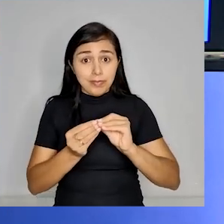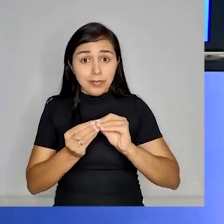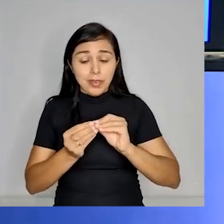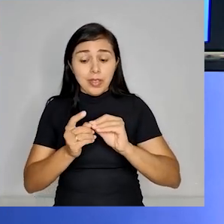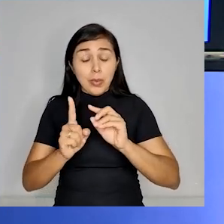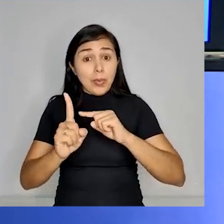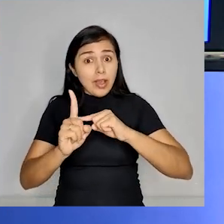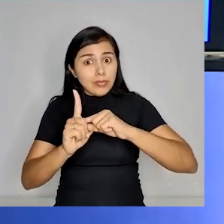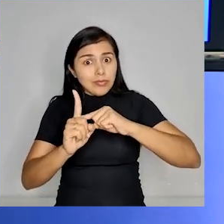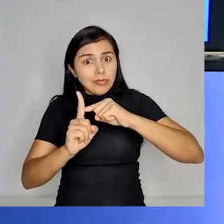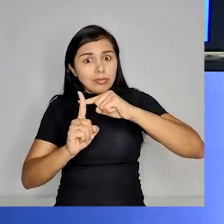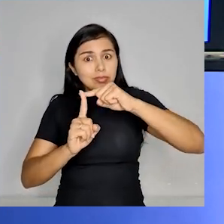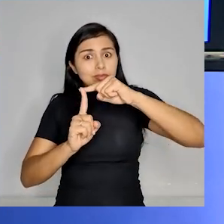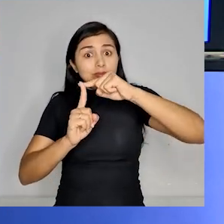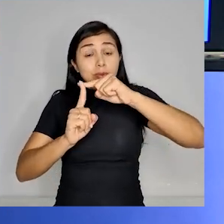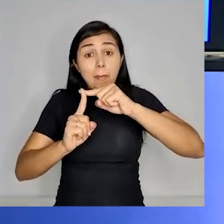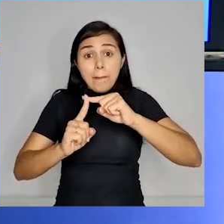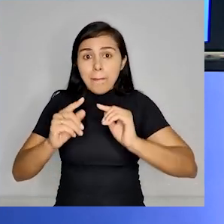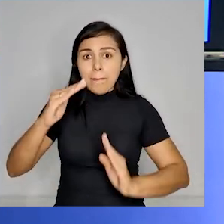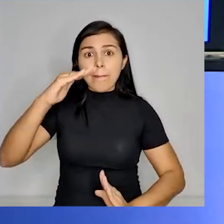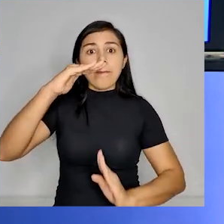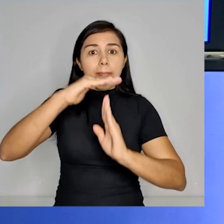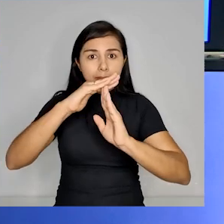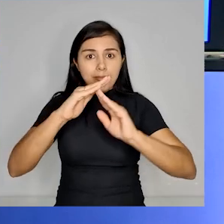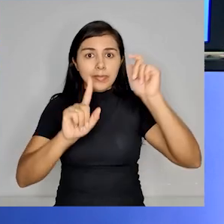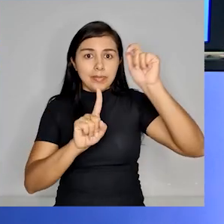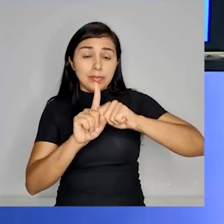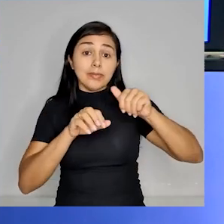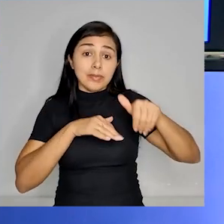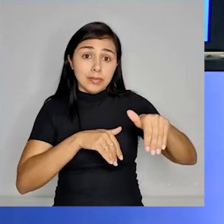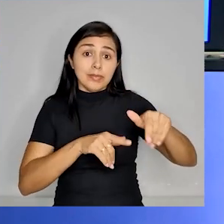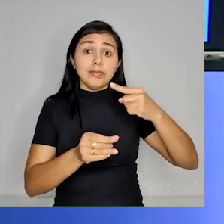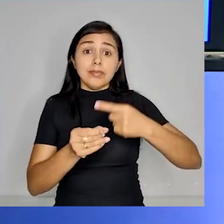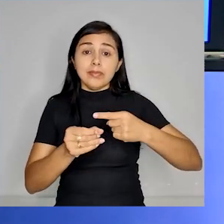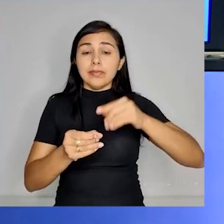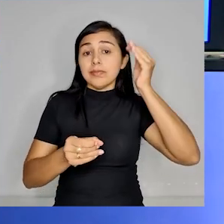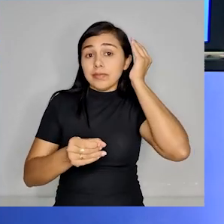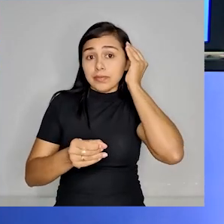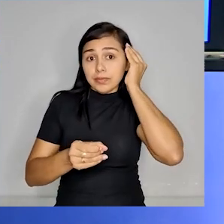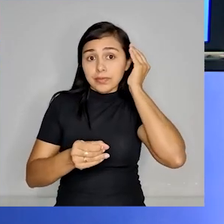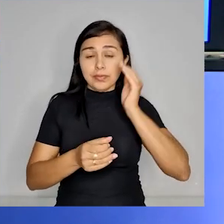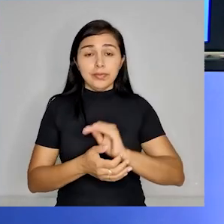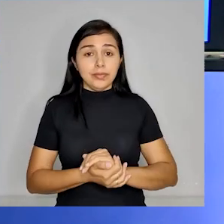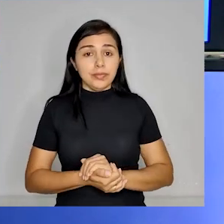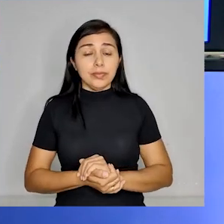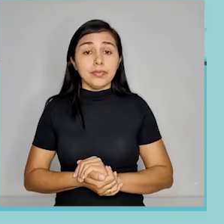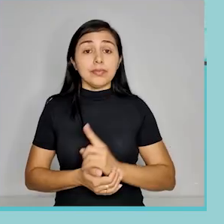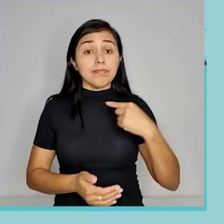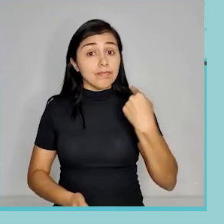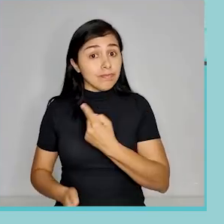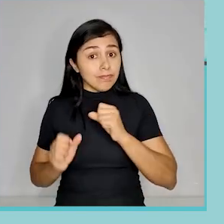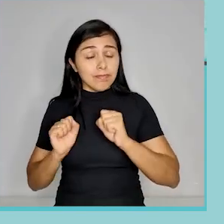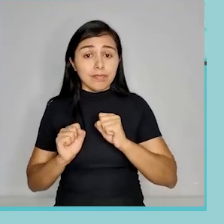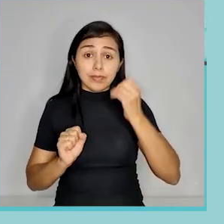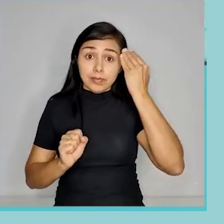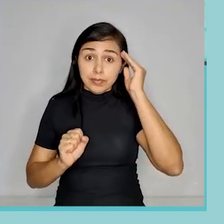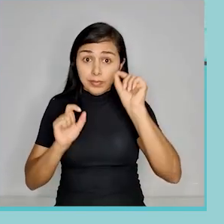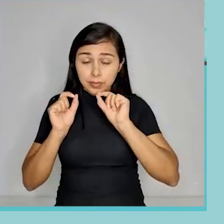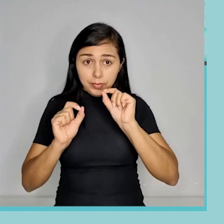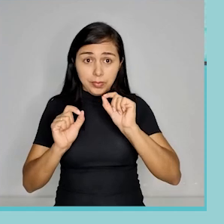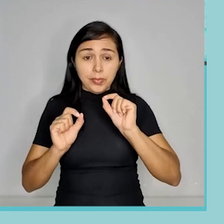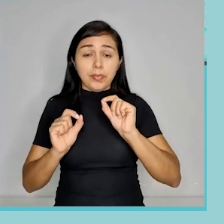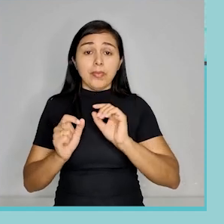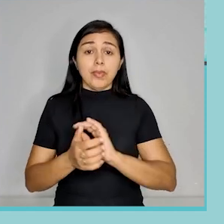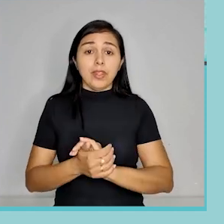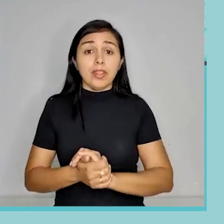temperaturas máximas do mês de setembro na cidade de Cuiabá? Olha só, as conclusões podem ser obtidas